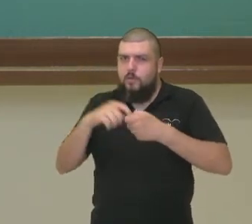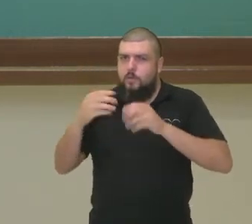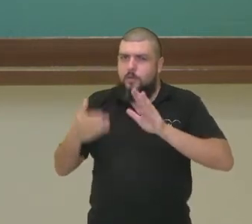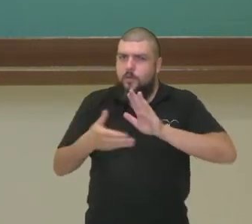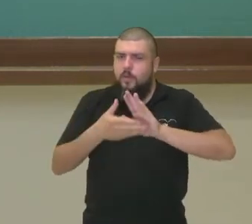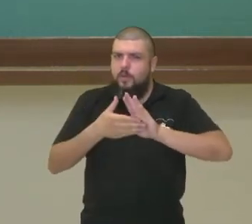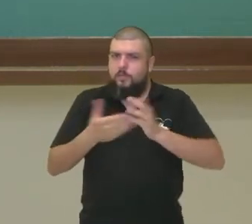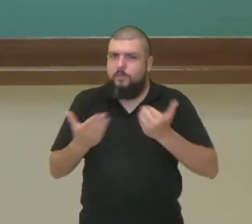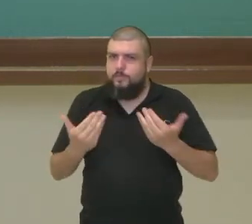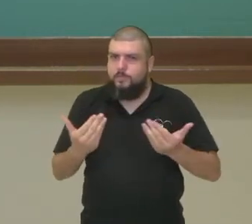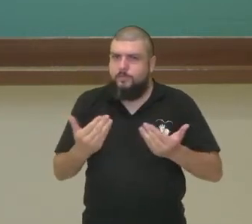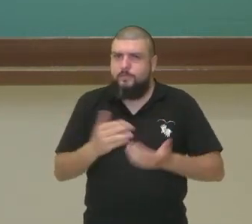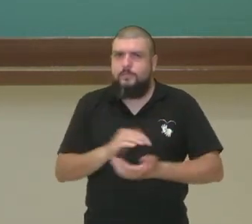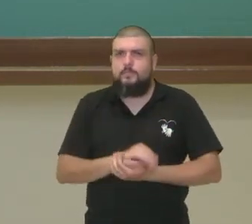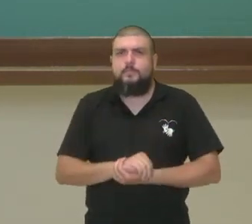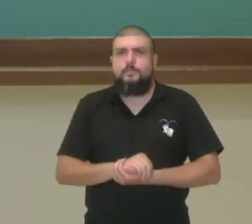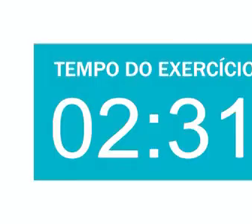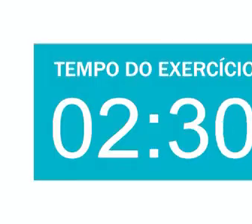Aula Paraná.